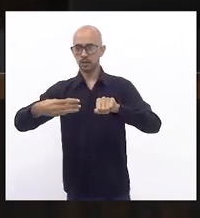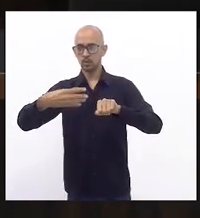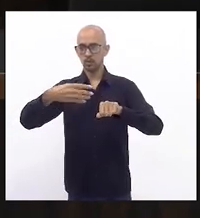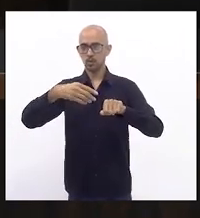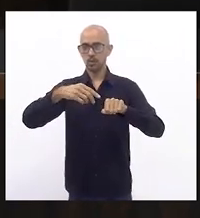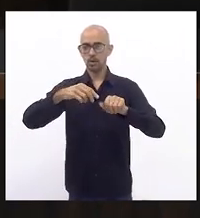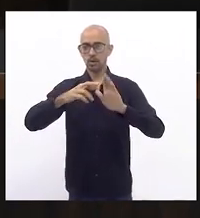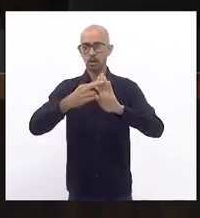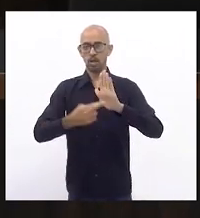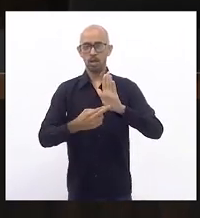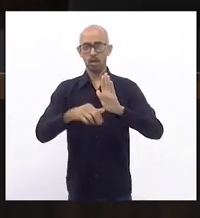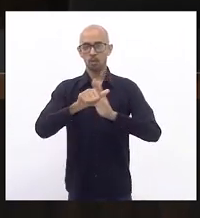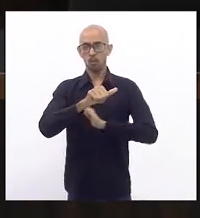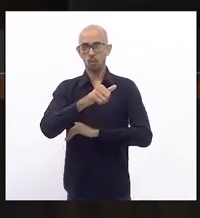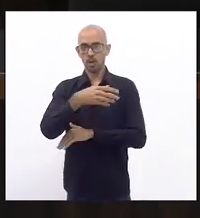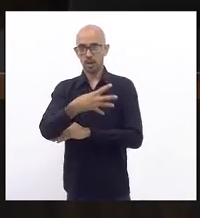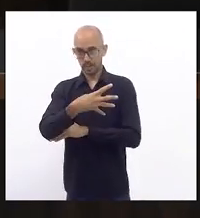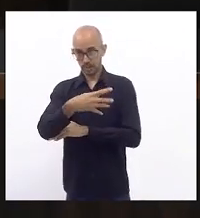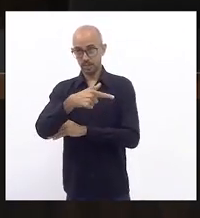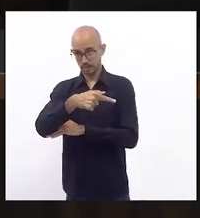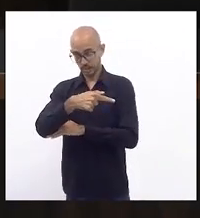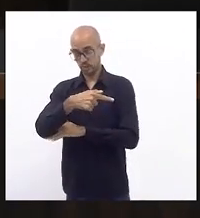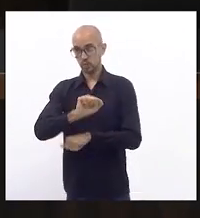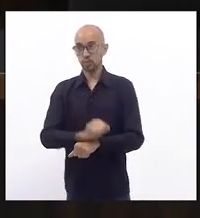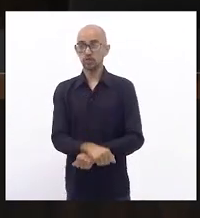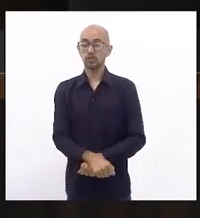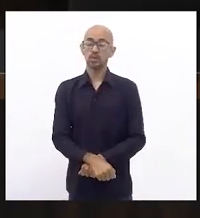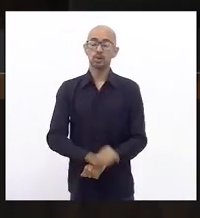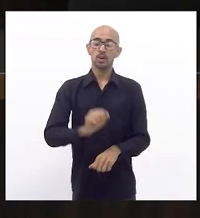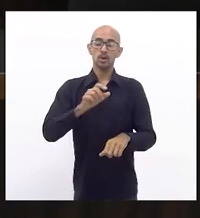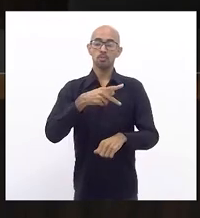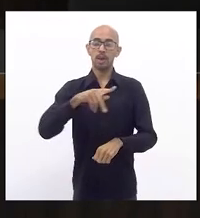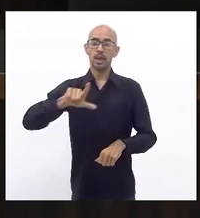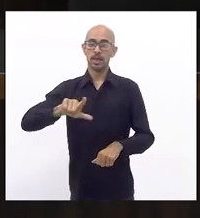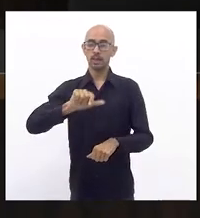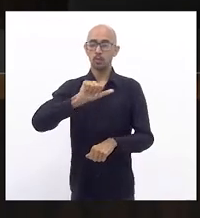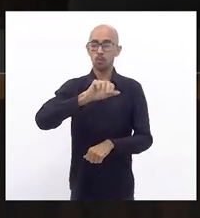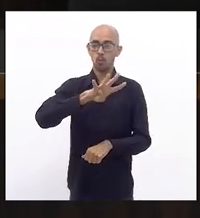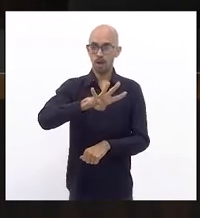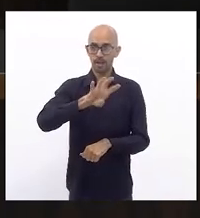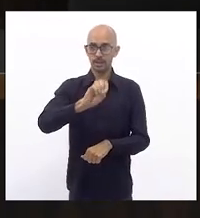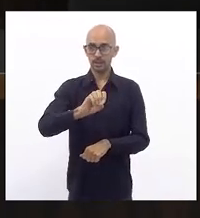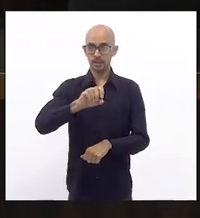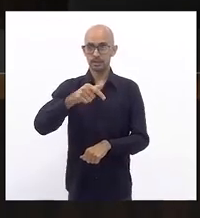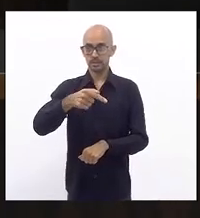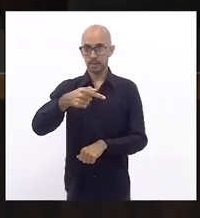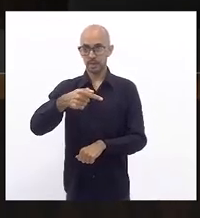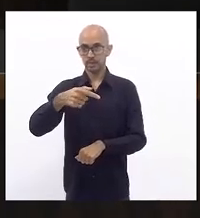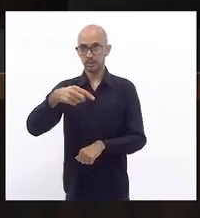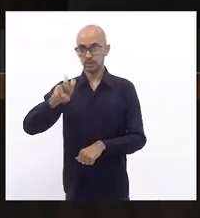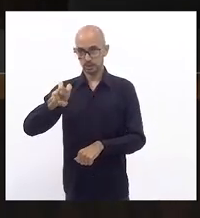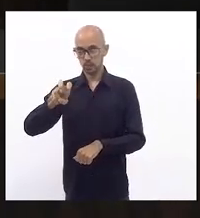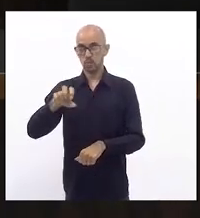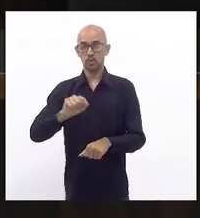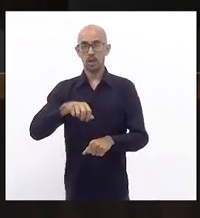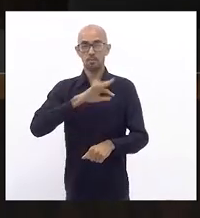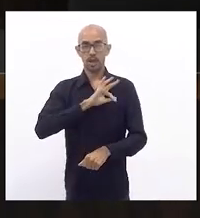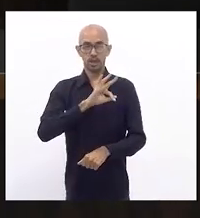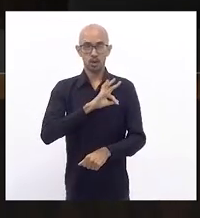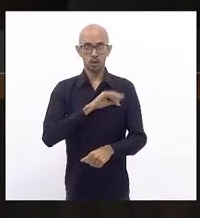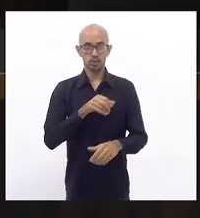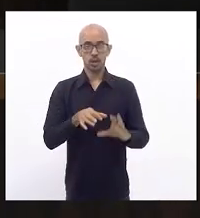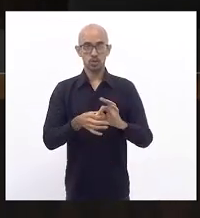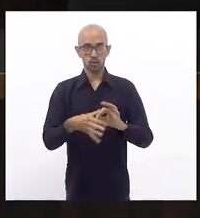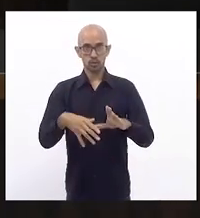em tramitação ordinária e votação em primeira discussão, projeto de lei número 475/2018, de autoria da deputada Marta Rocha, que autoriza o